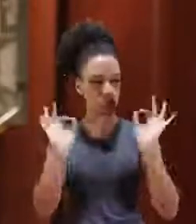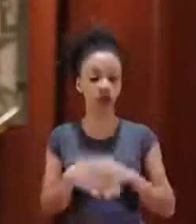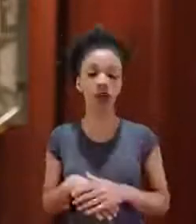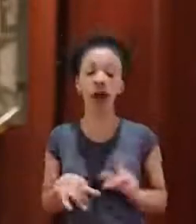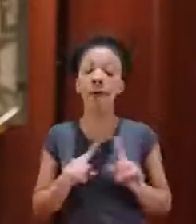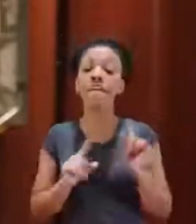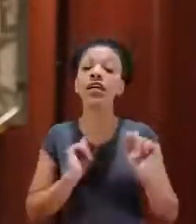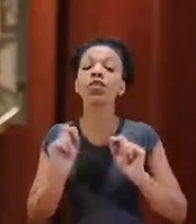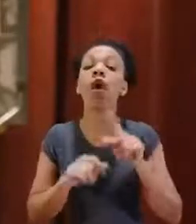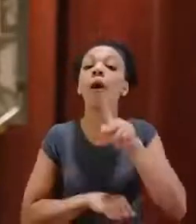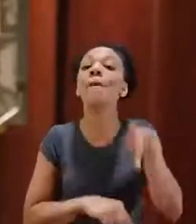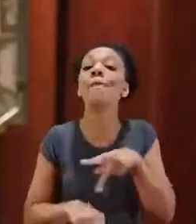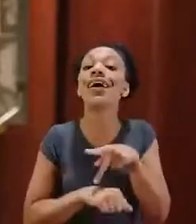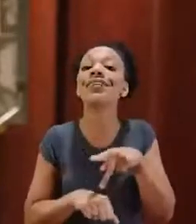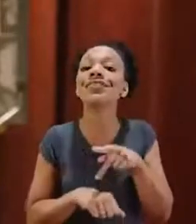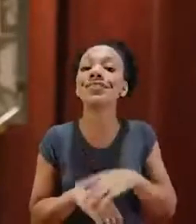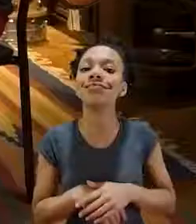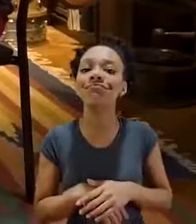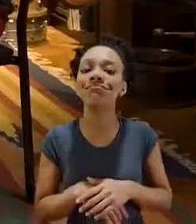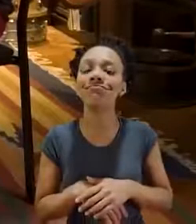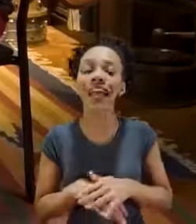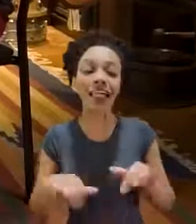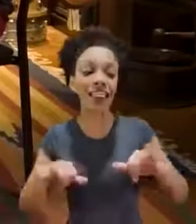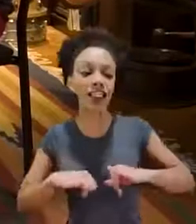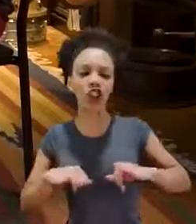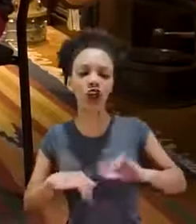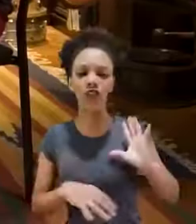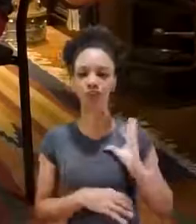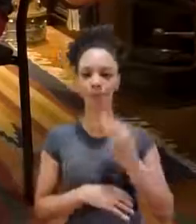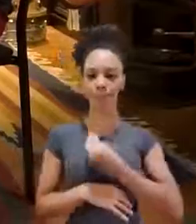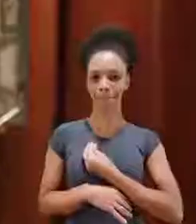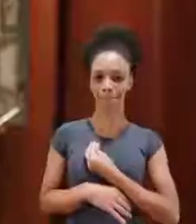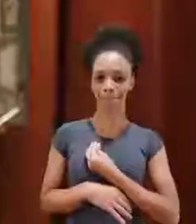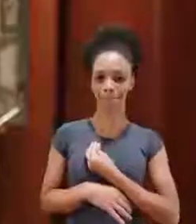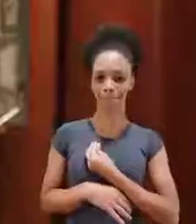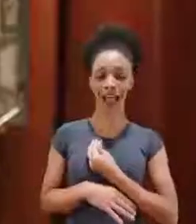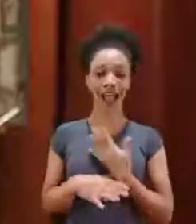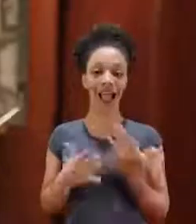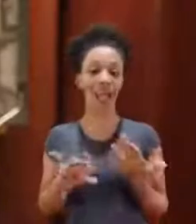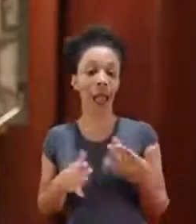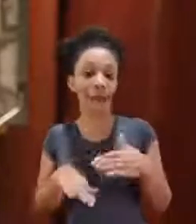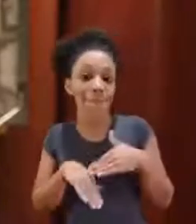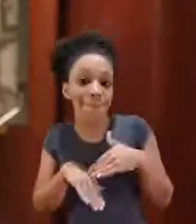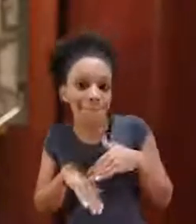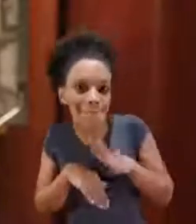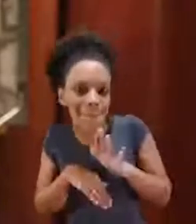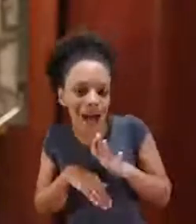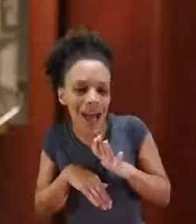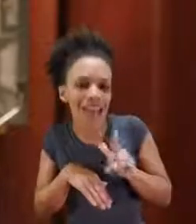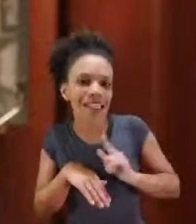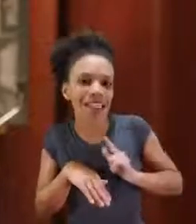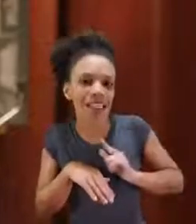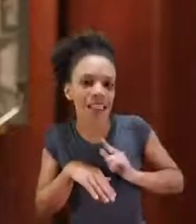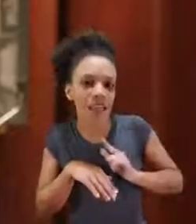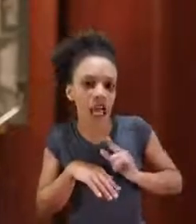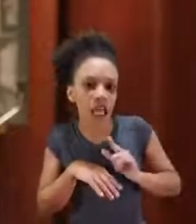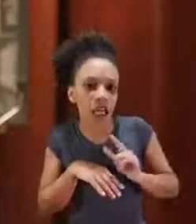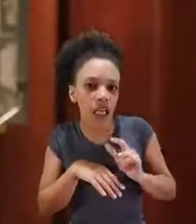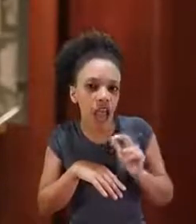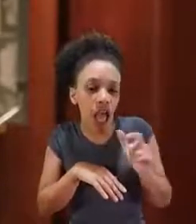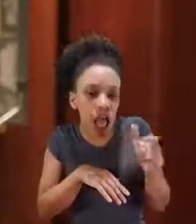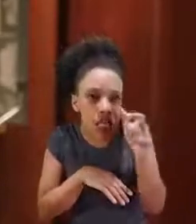consome pornografia trans no mundo Brasil Brasil Rio é e diz que mais consome